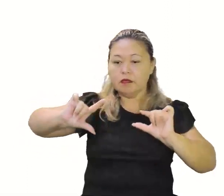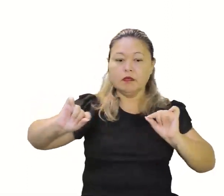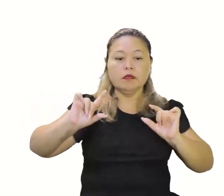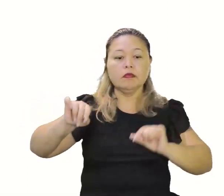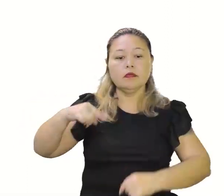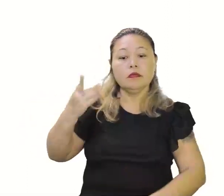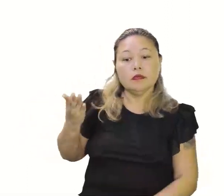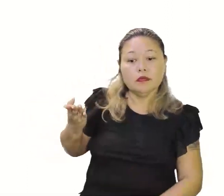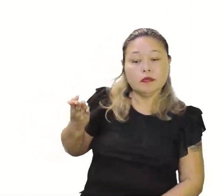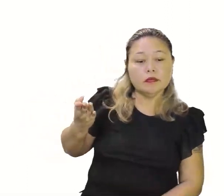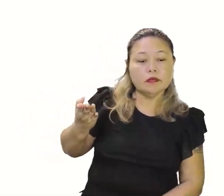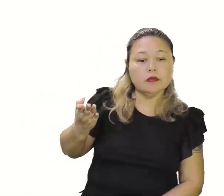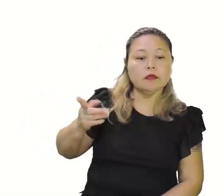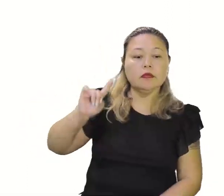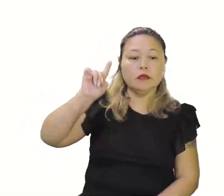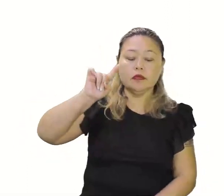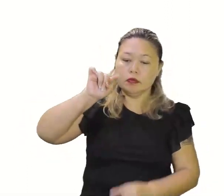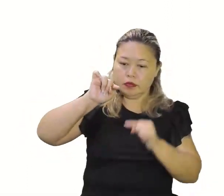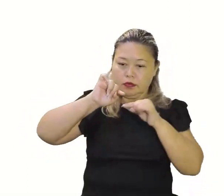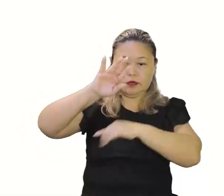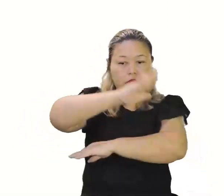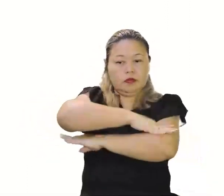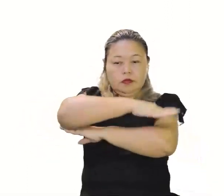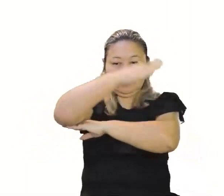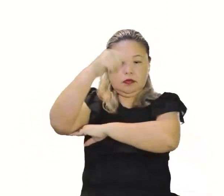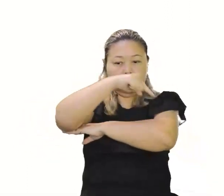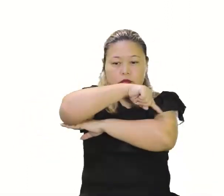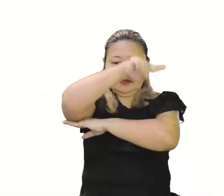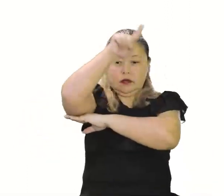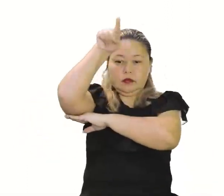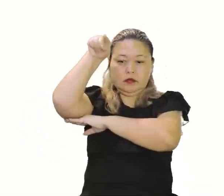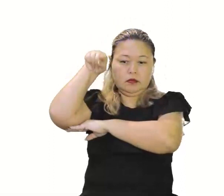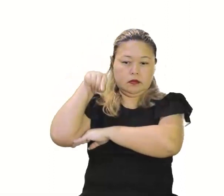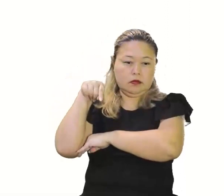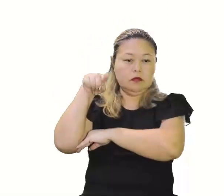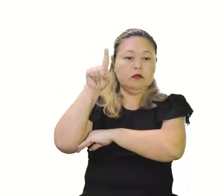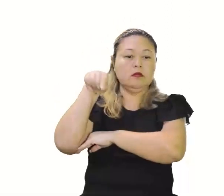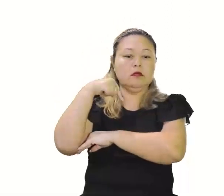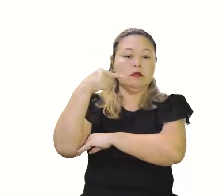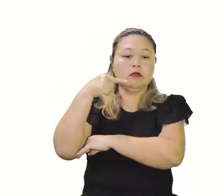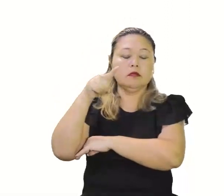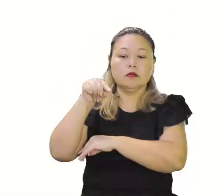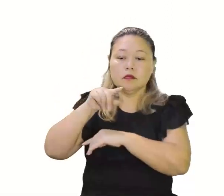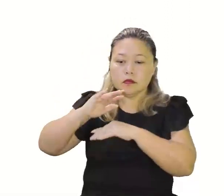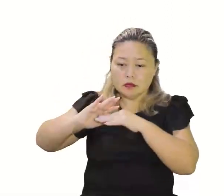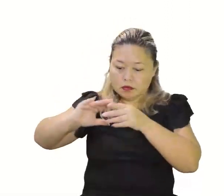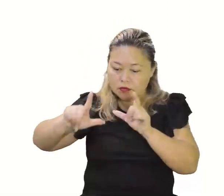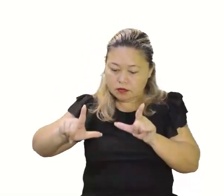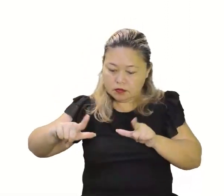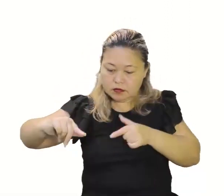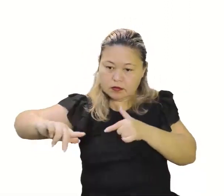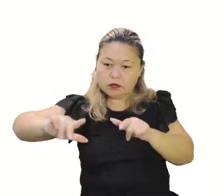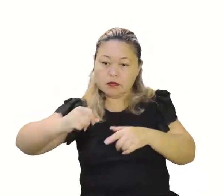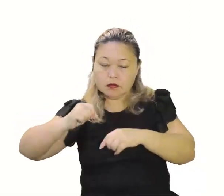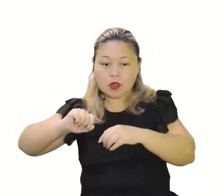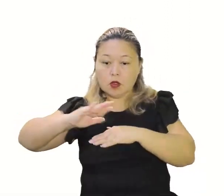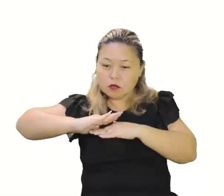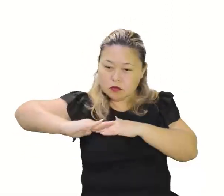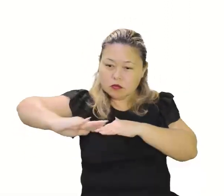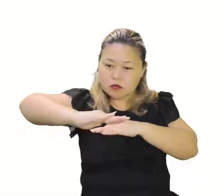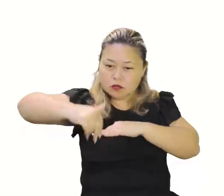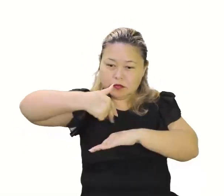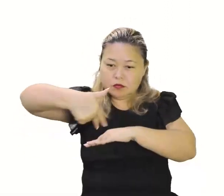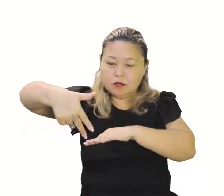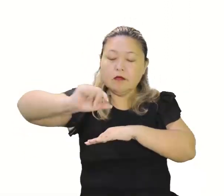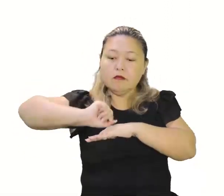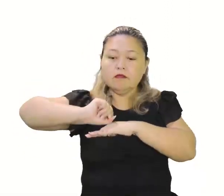aí, ó. Olha aqui o formato, né, das esquadrias, né? Aqui a gente está falando dos paralelepípedos, enfim, né? Quando eu